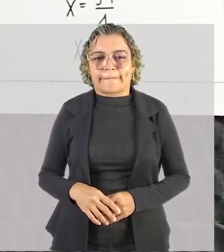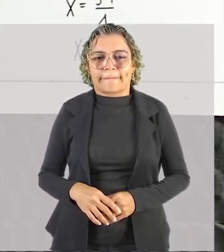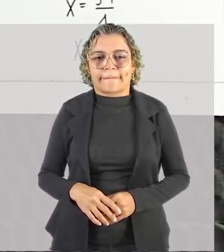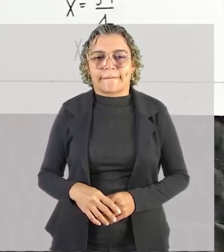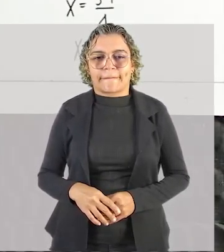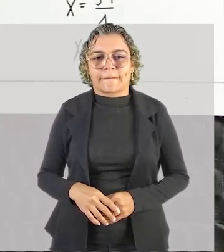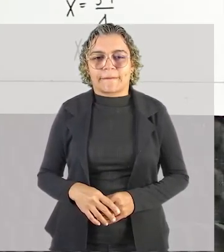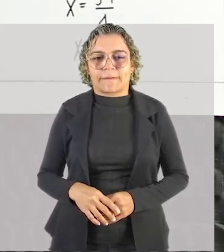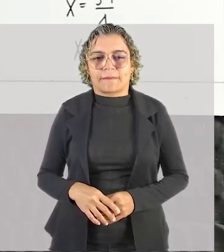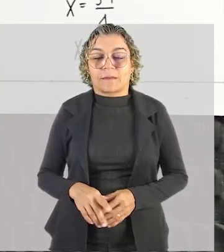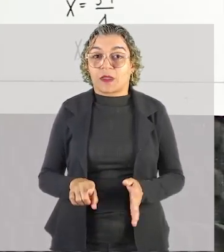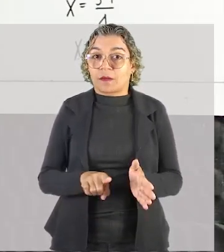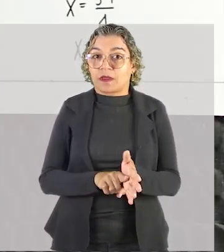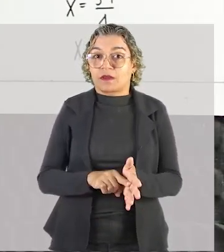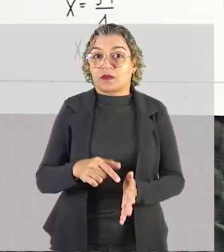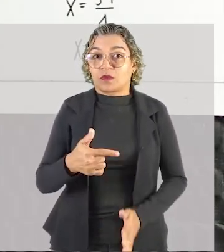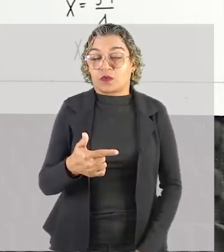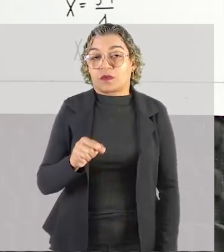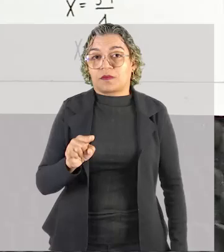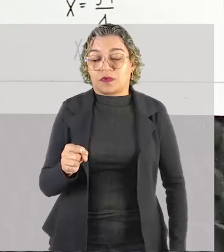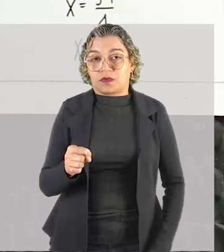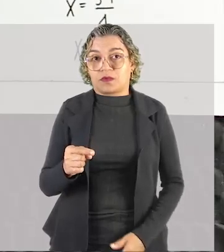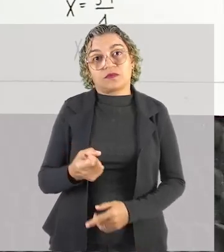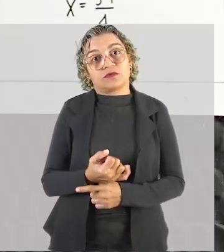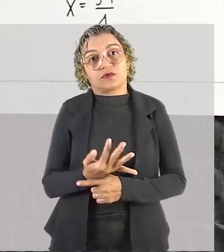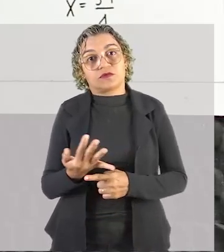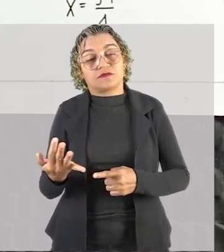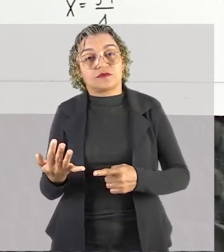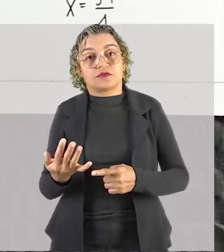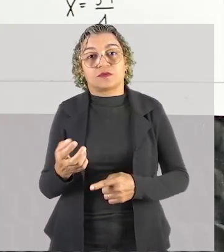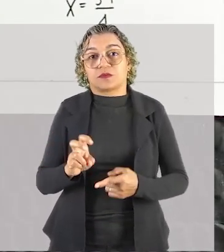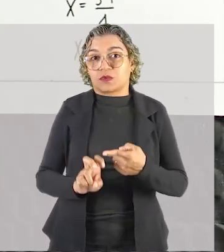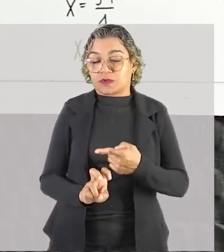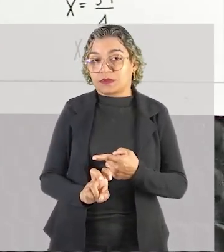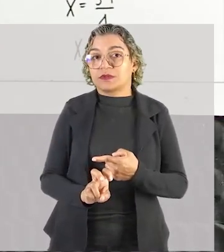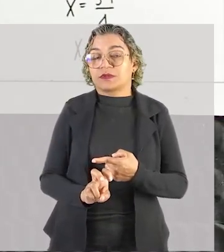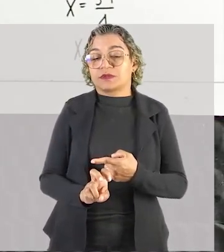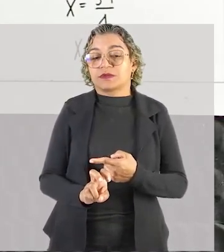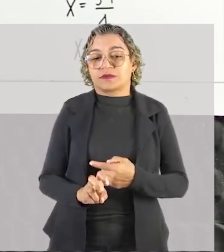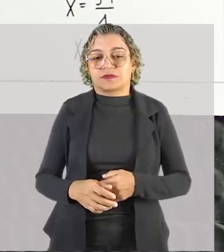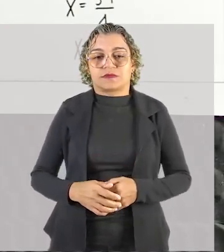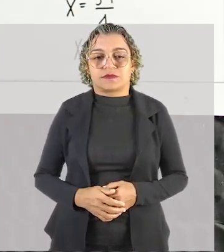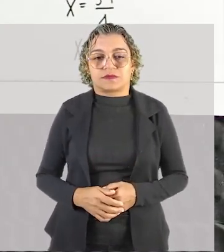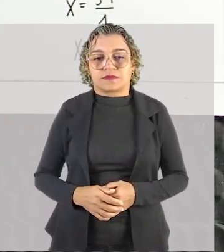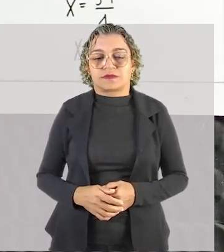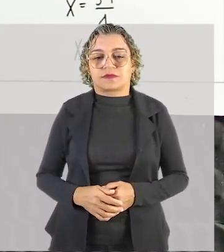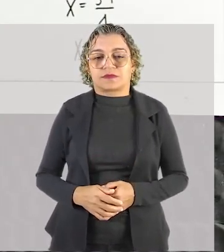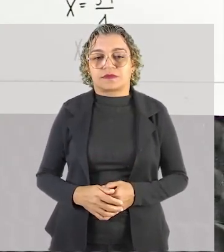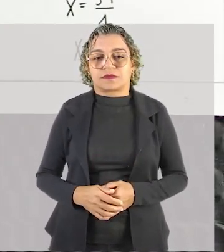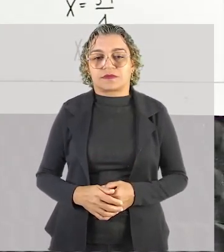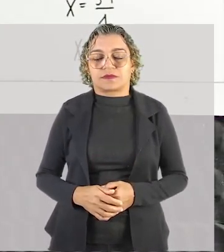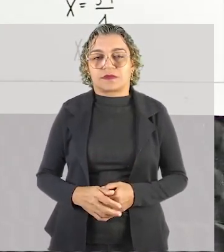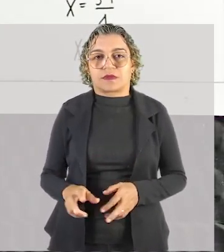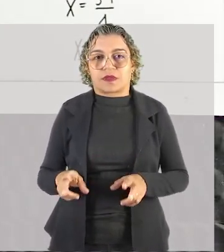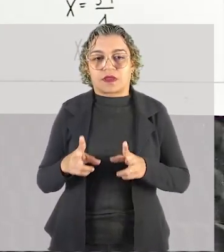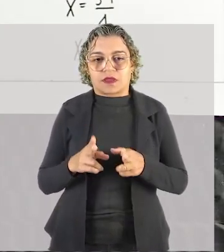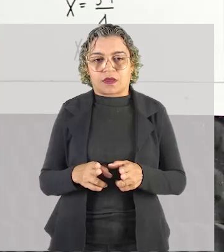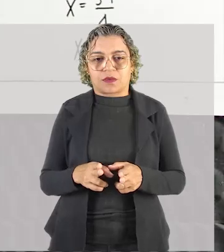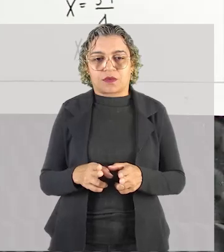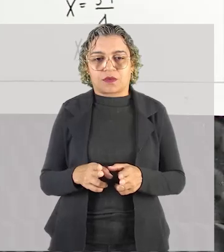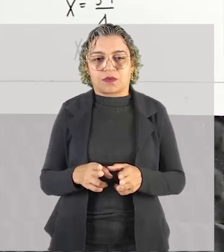Ora, turma, esse menos 2.000 vai ser dividido por 5, né? Que vai dar menos 400.